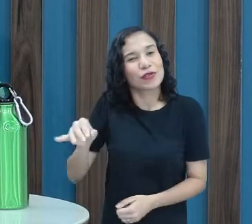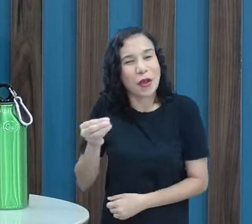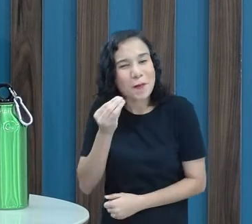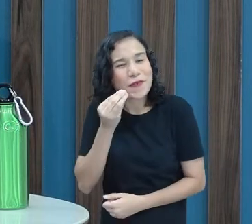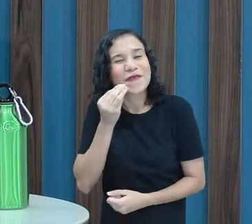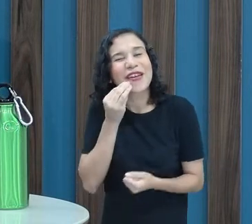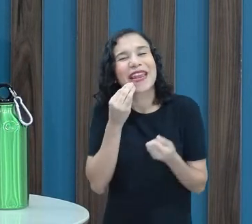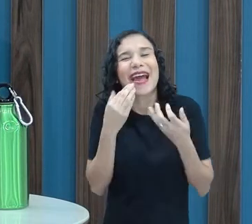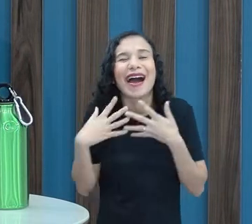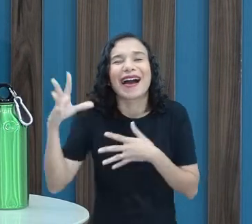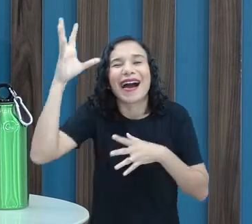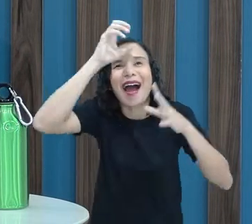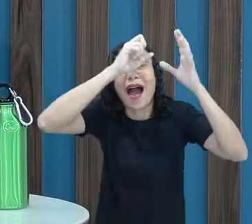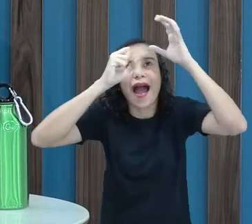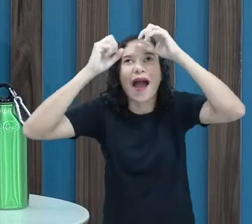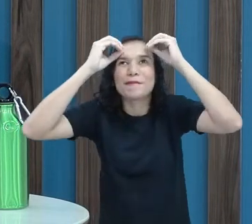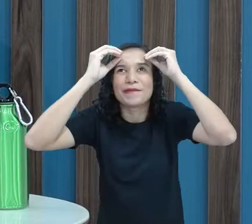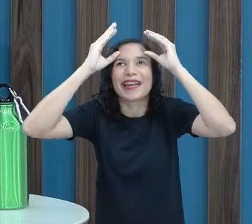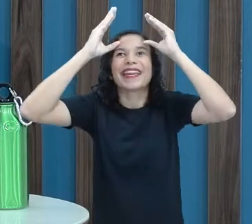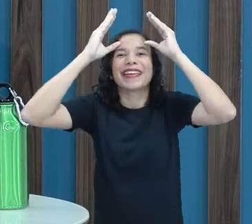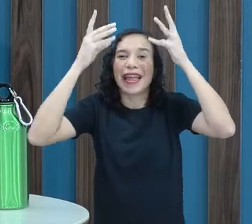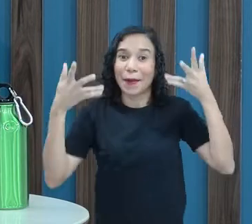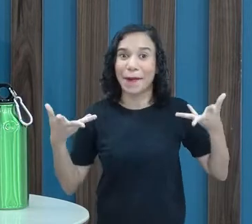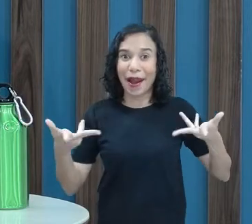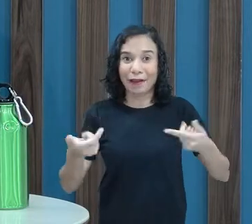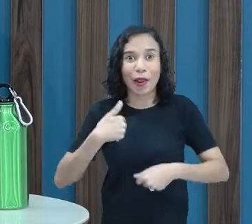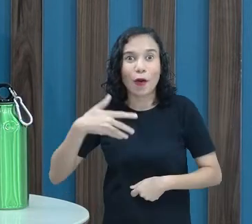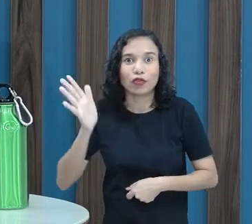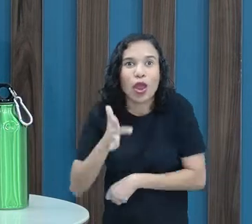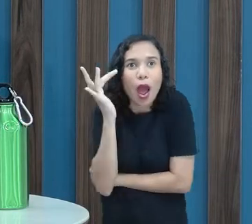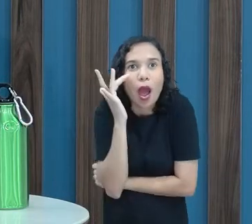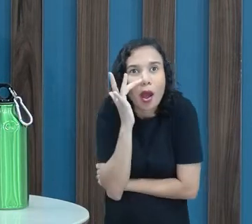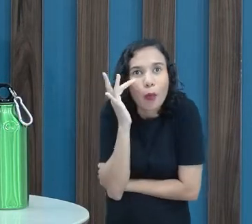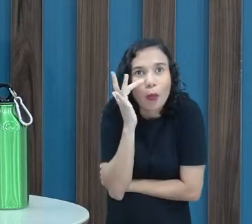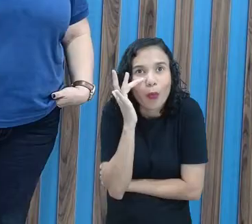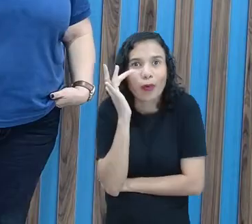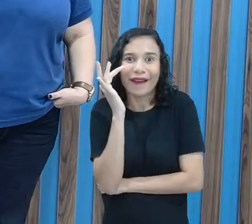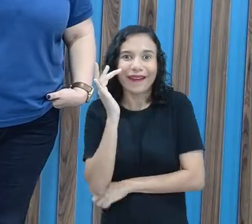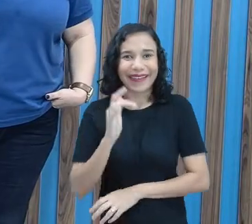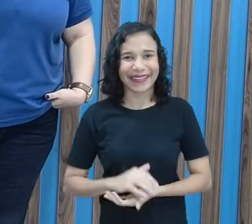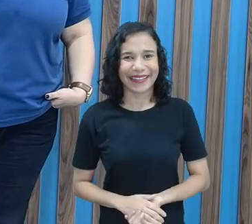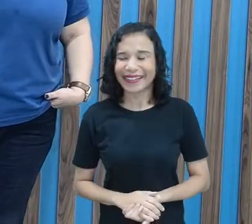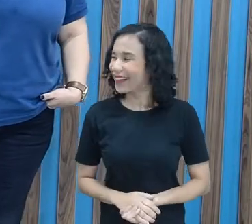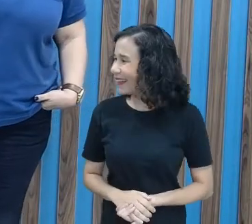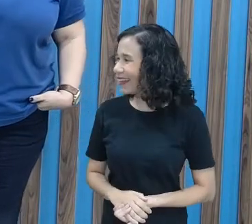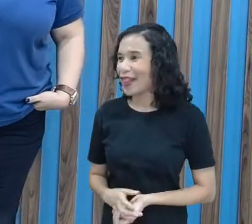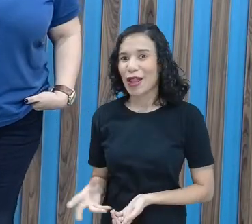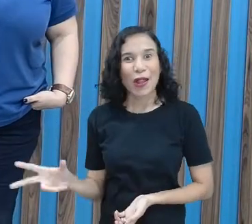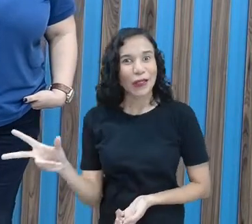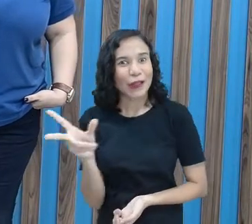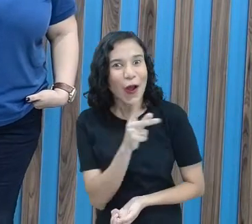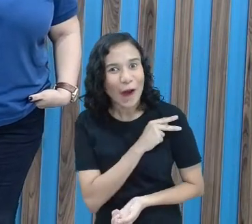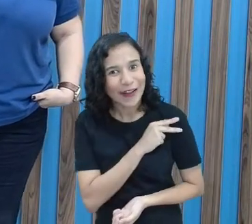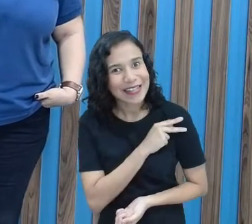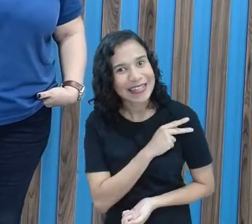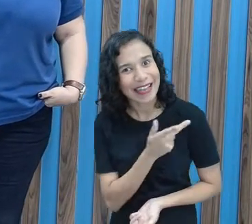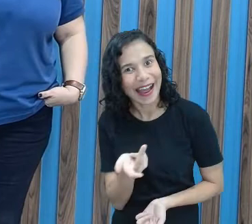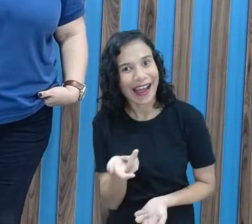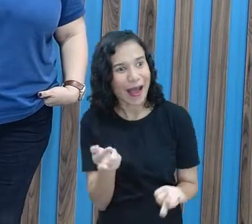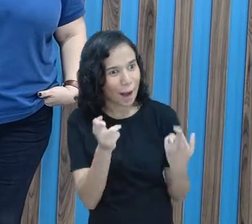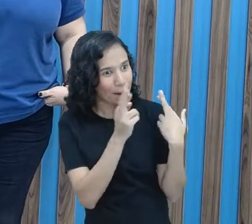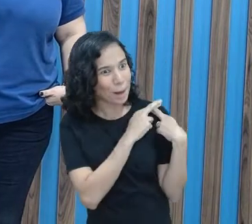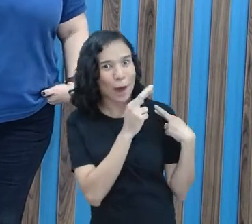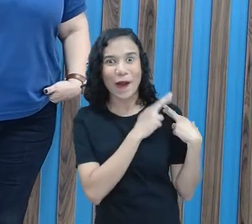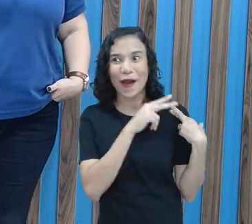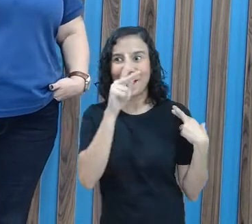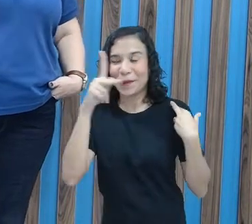se deliciar com essa maravilha de aula. Já estou aqui a postos. Eita, meu Deus, que responsabilidade, hein? Professor Heleno jogou